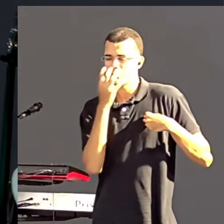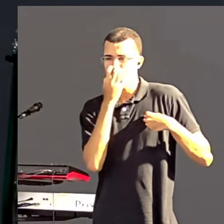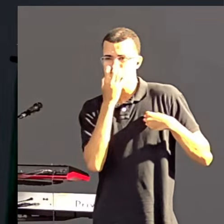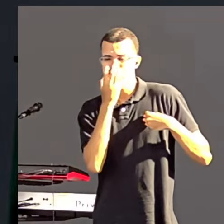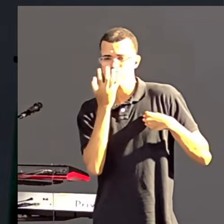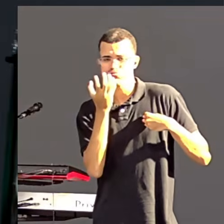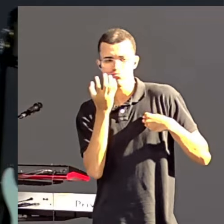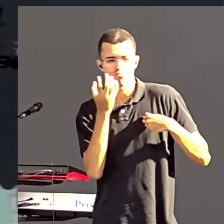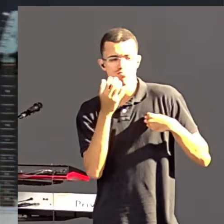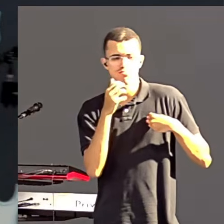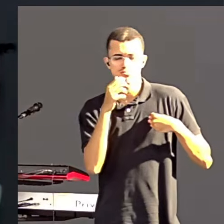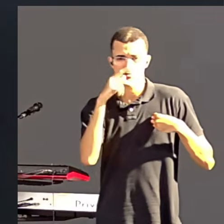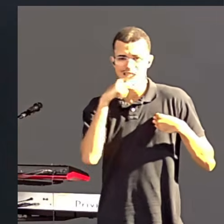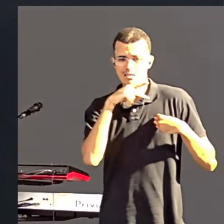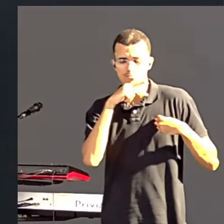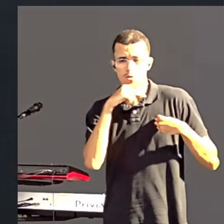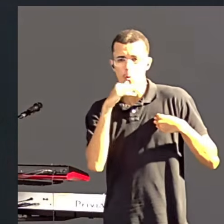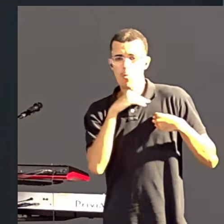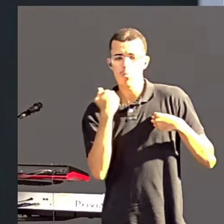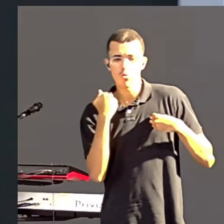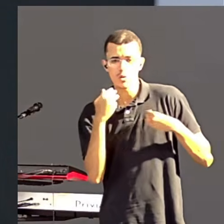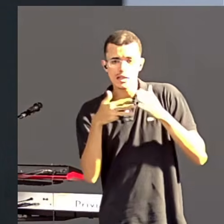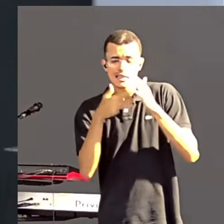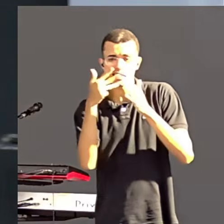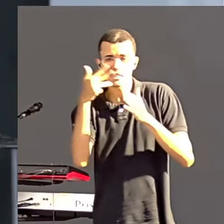isso. E terceiro,